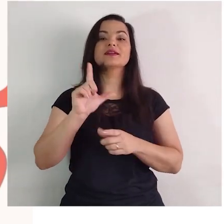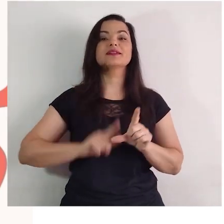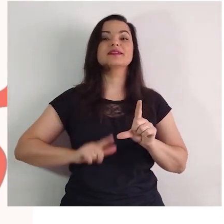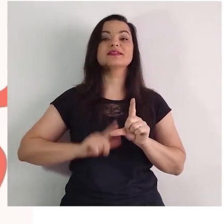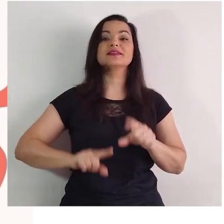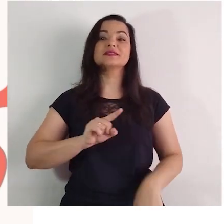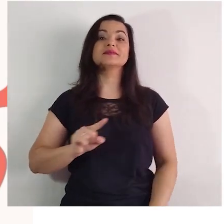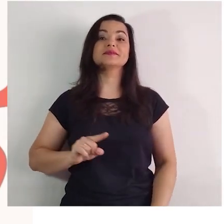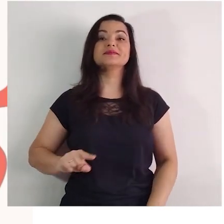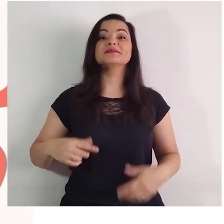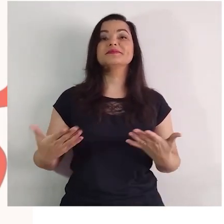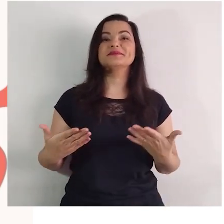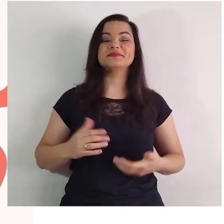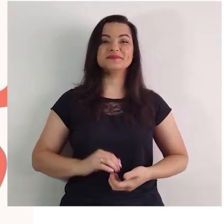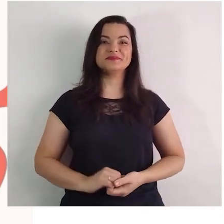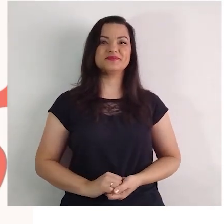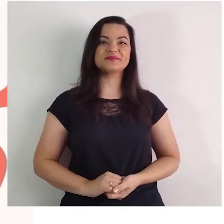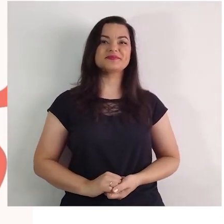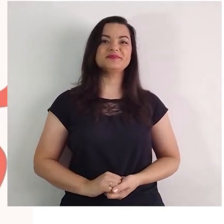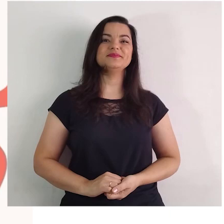letra Z?